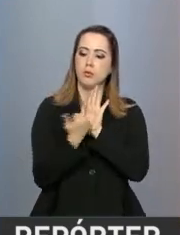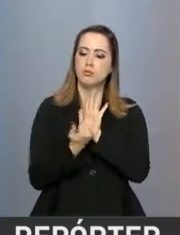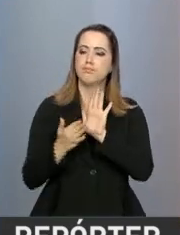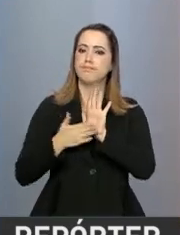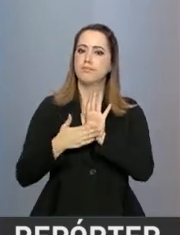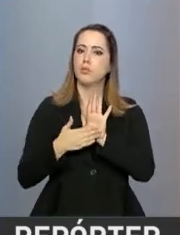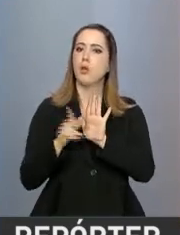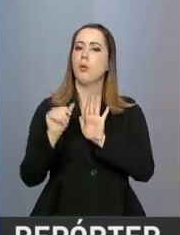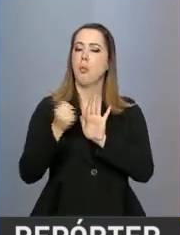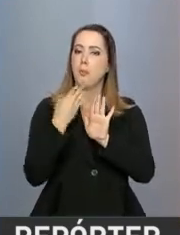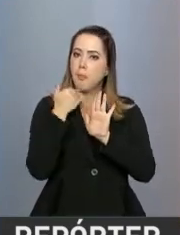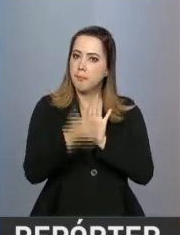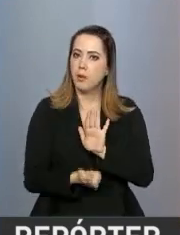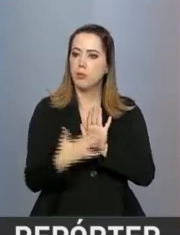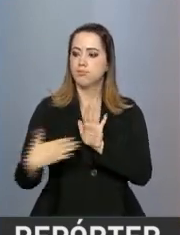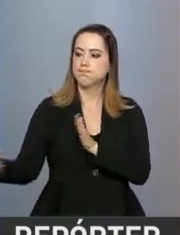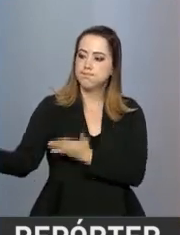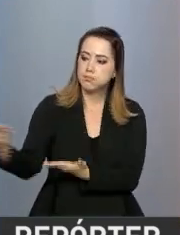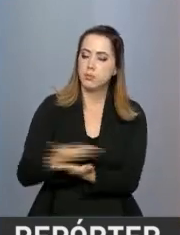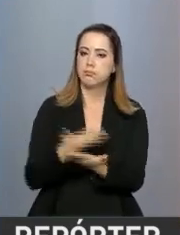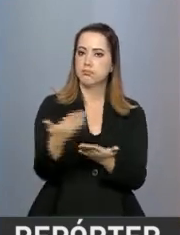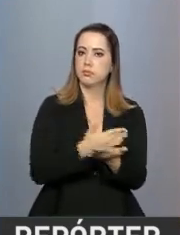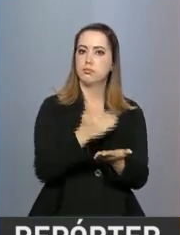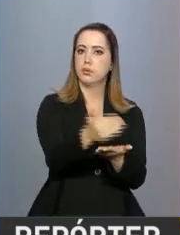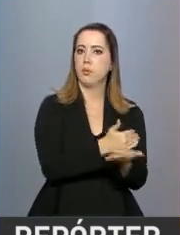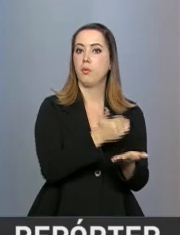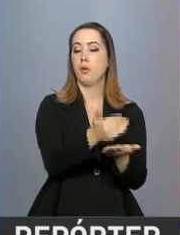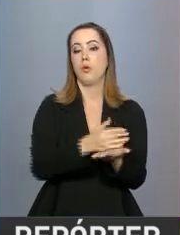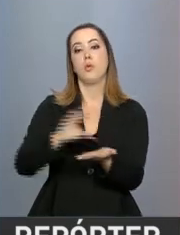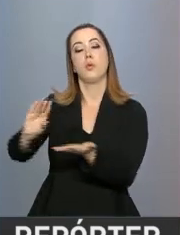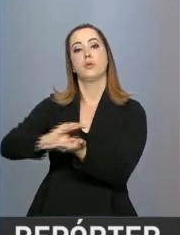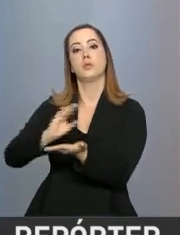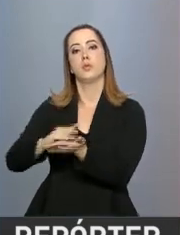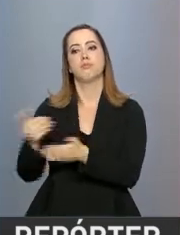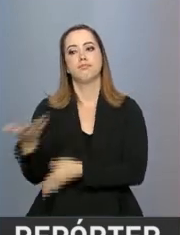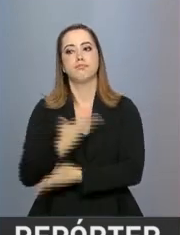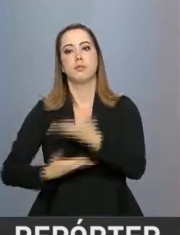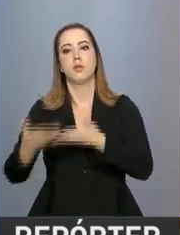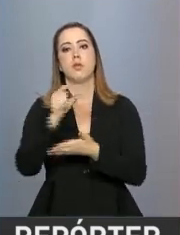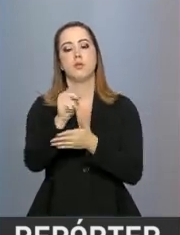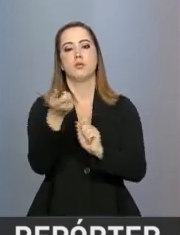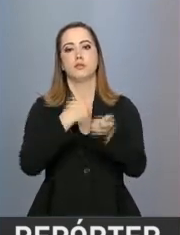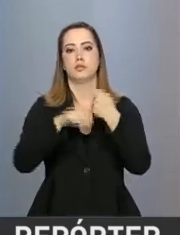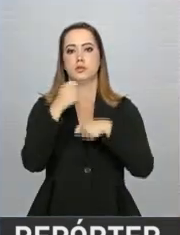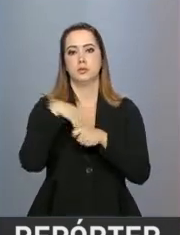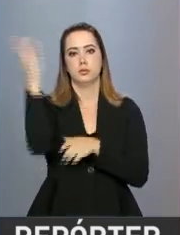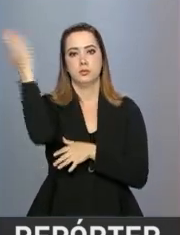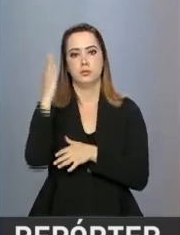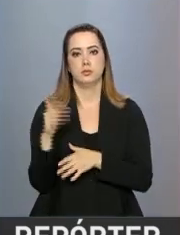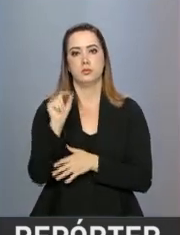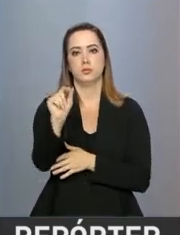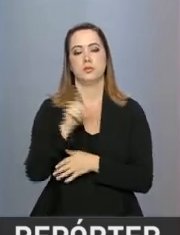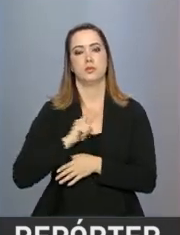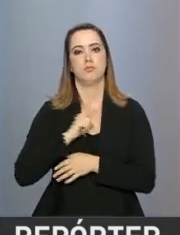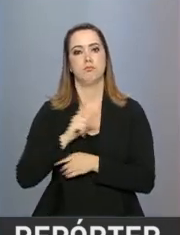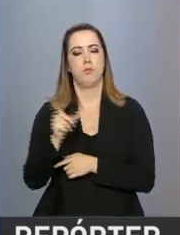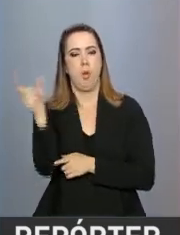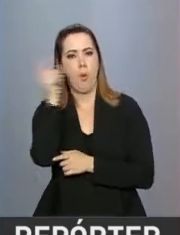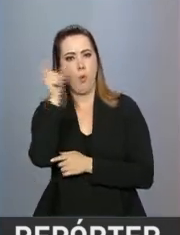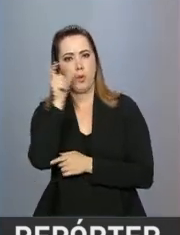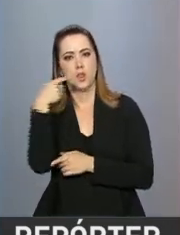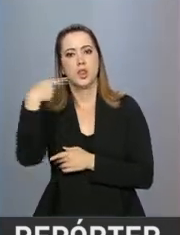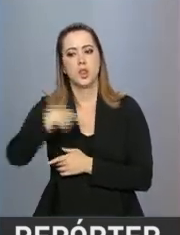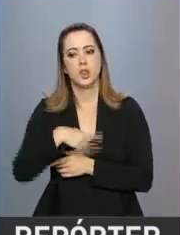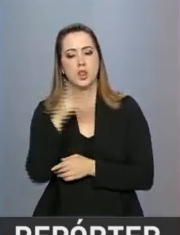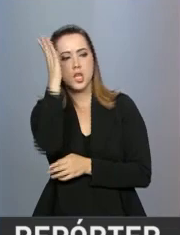que agreguem valor e tragam ganhos de competitividade para a economia brasileira. Há um grande interesse